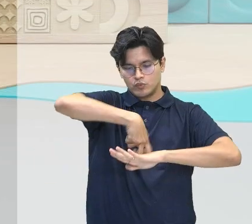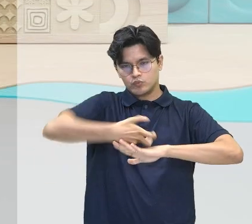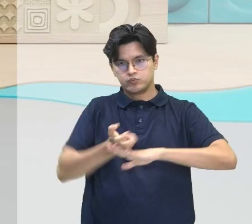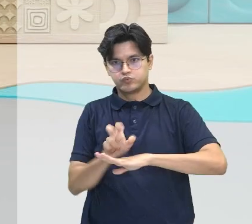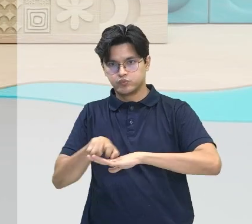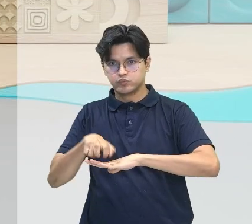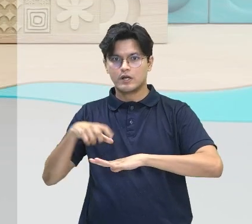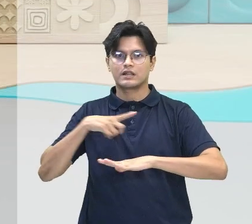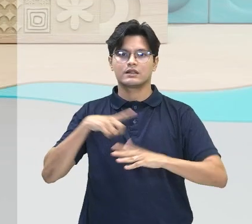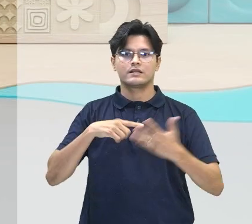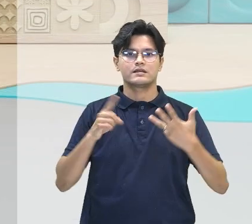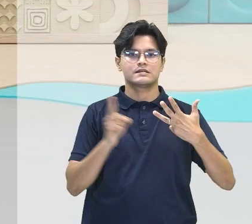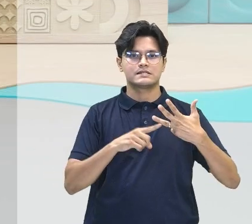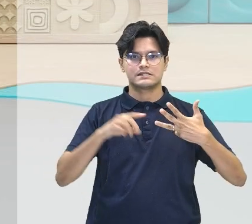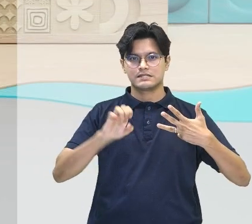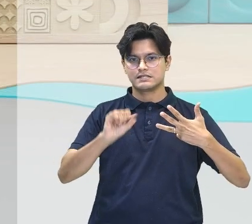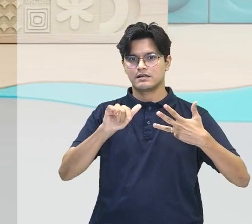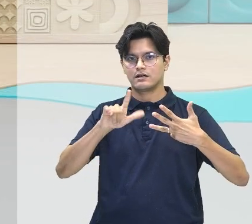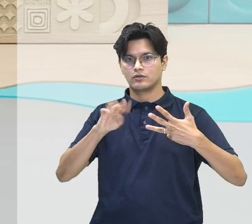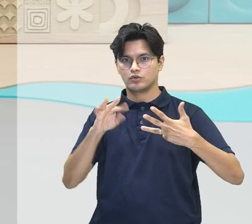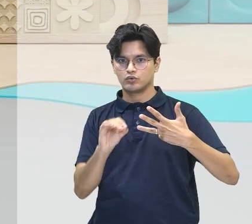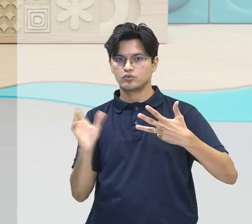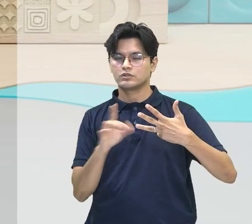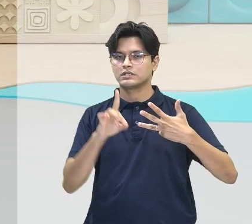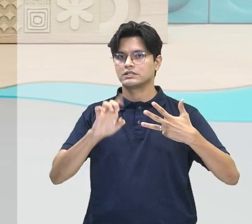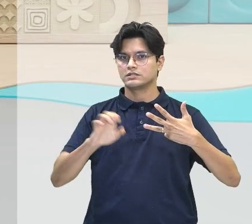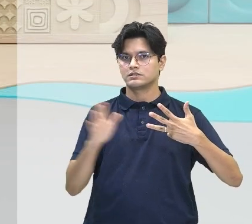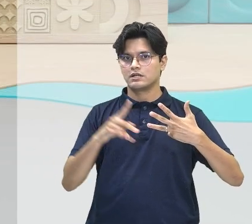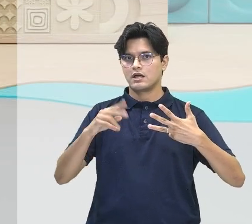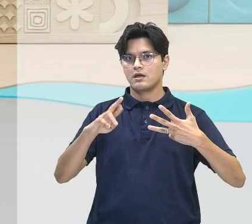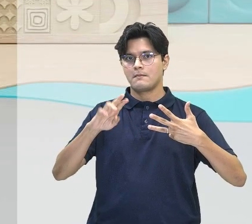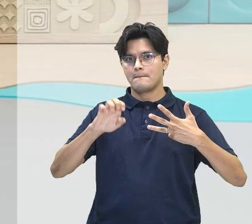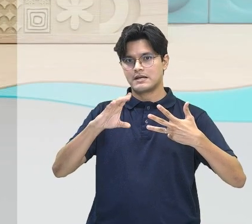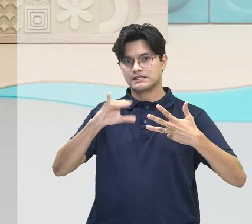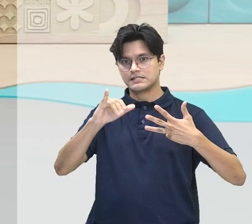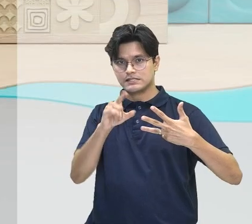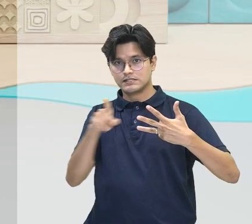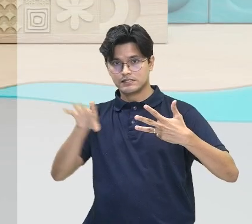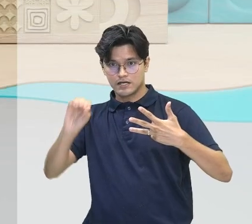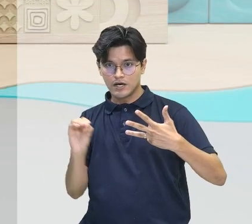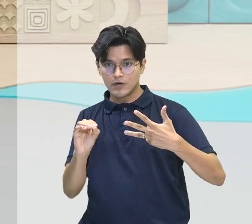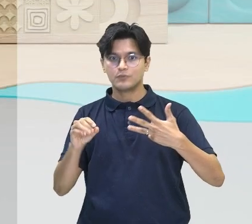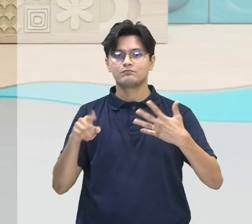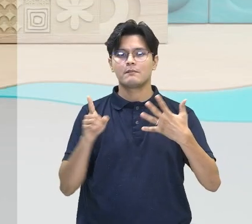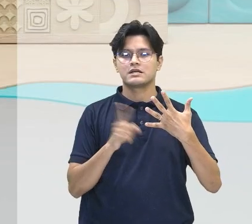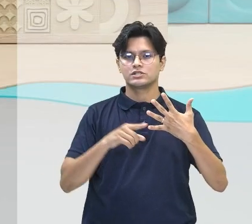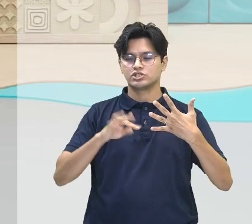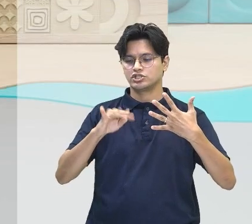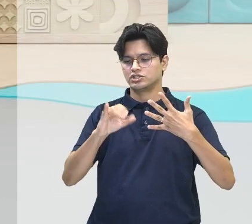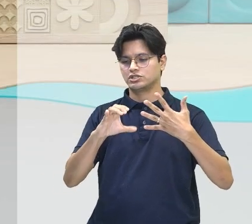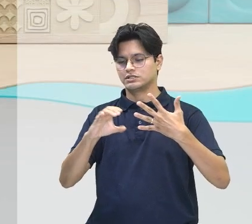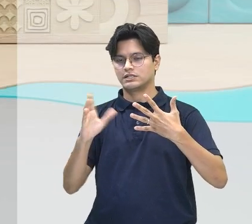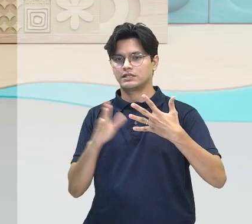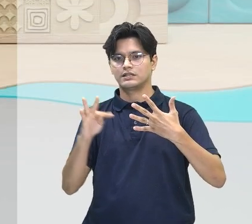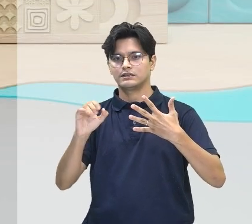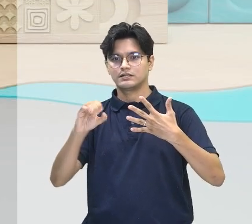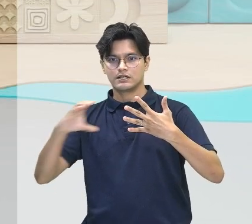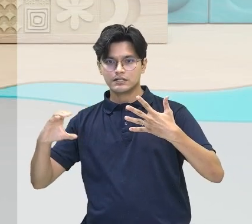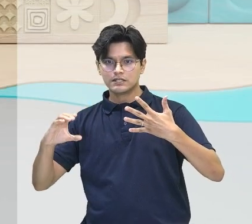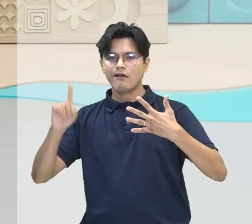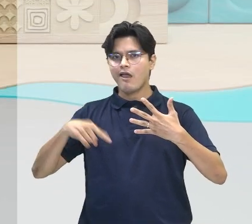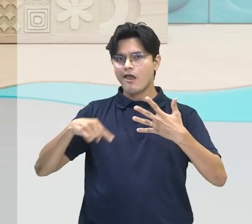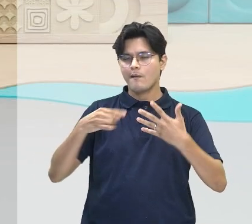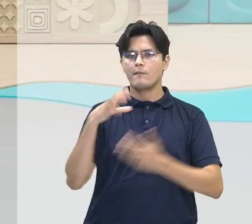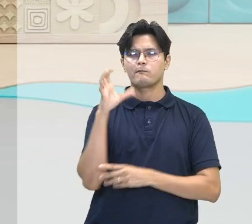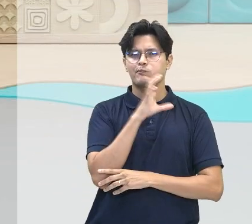salto de precisão, que são, como o próprio nome já fala, é um salto mais preciso. Tem o tic-tac, que são movimentos rápidos que são